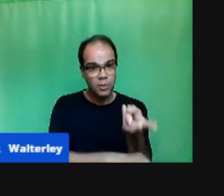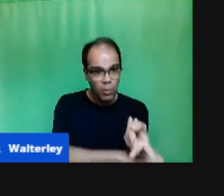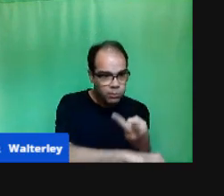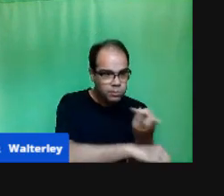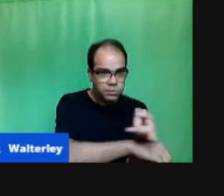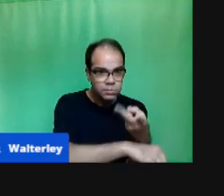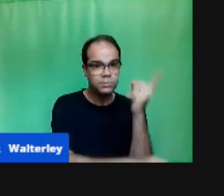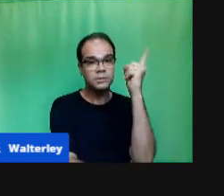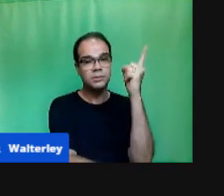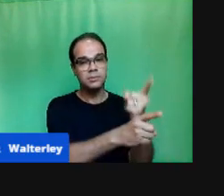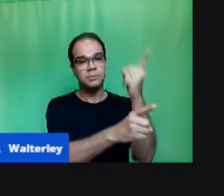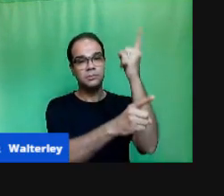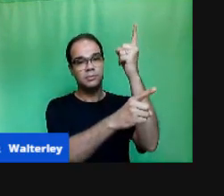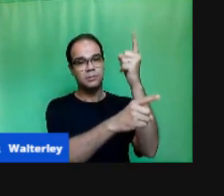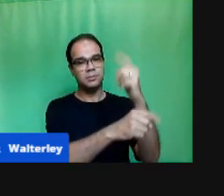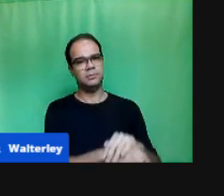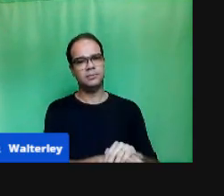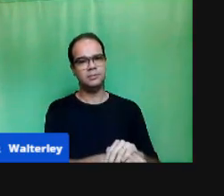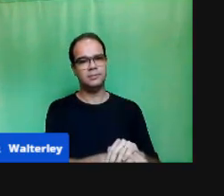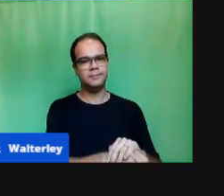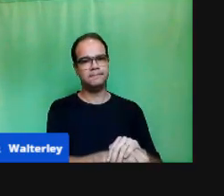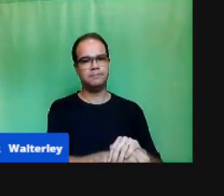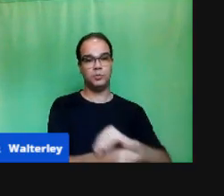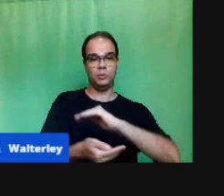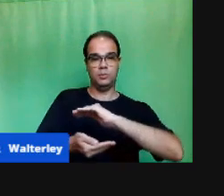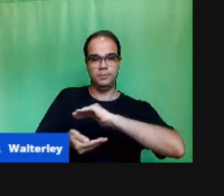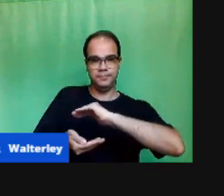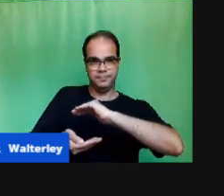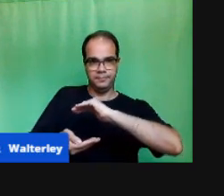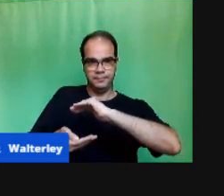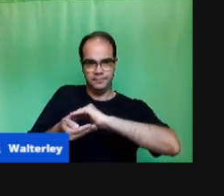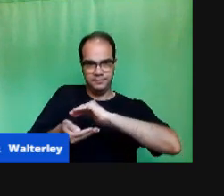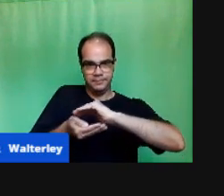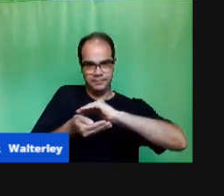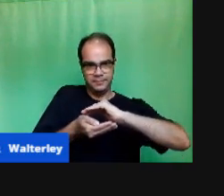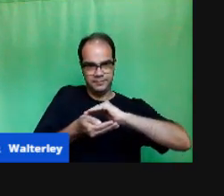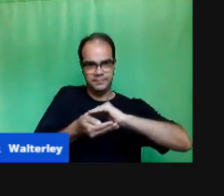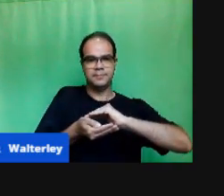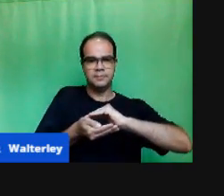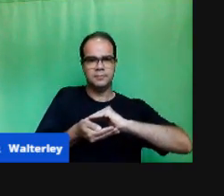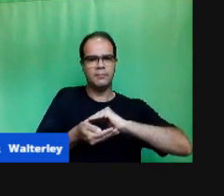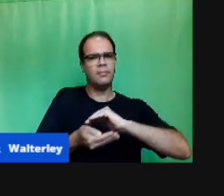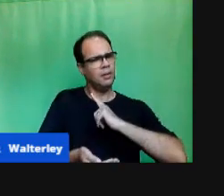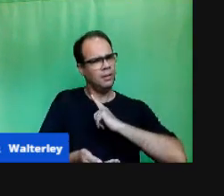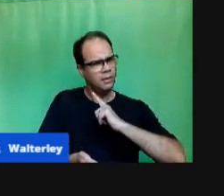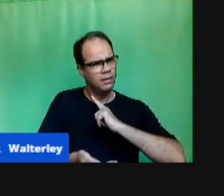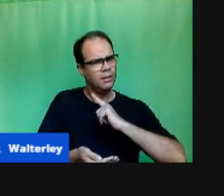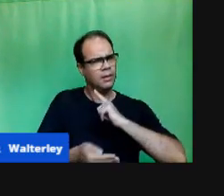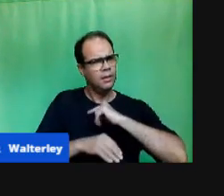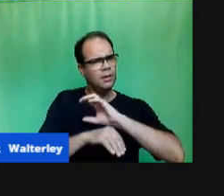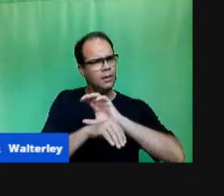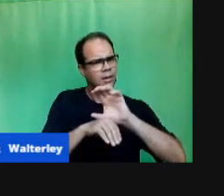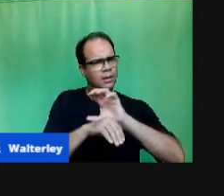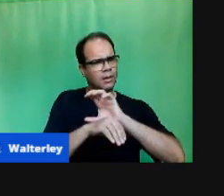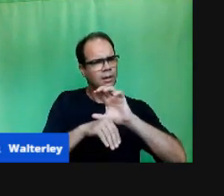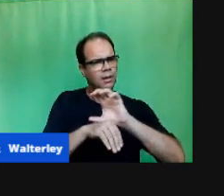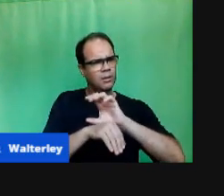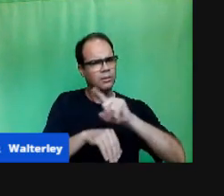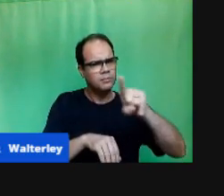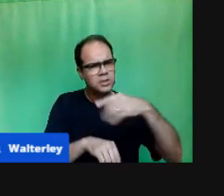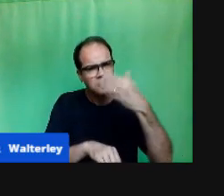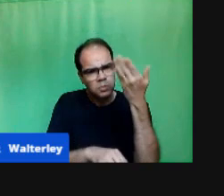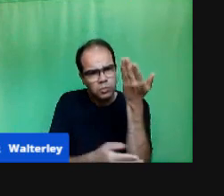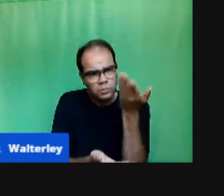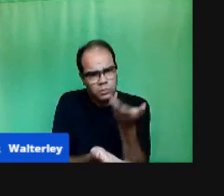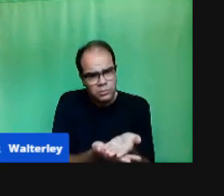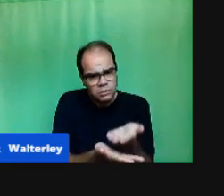A própria rede oferece os cursos para estarmos aí nos qualificando melhor nesse ensino remoto,